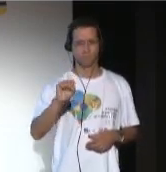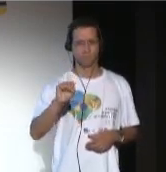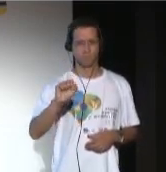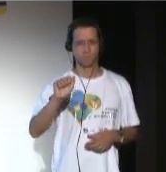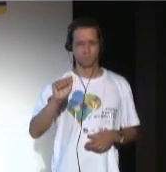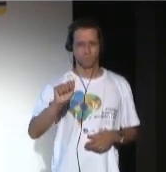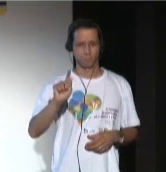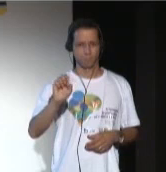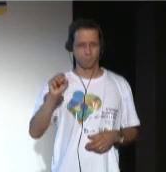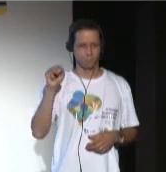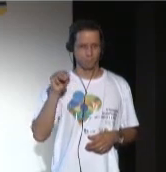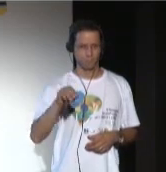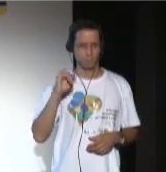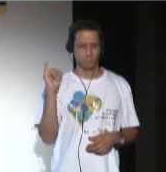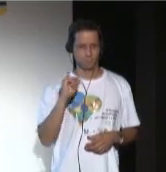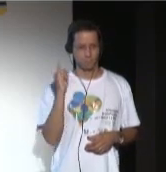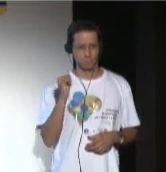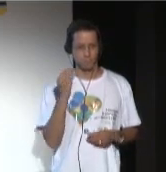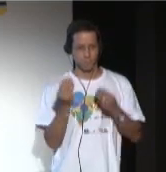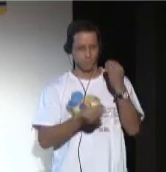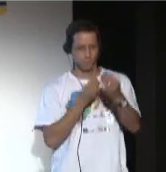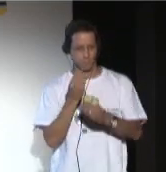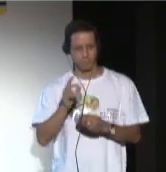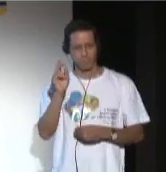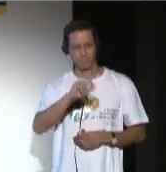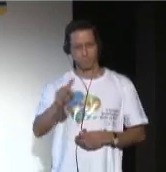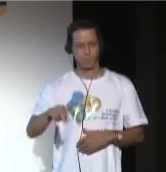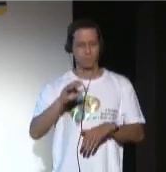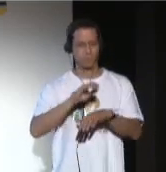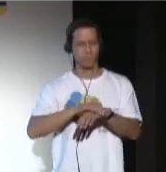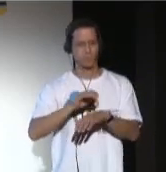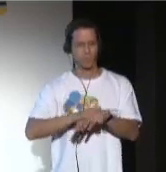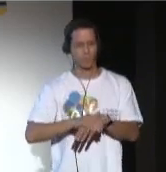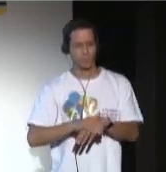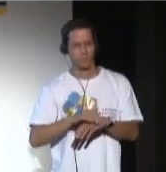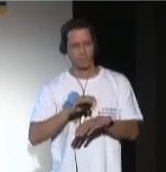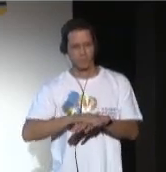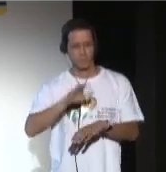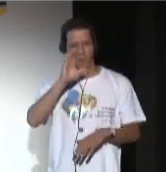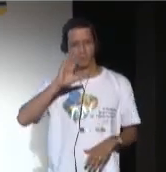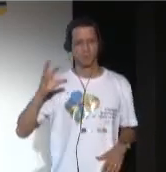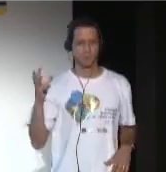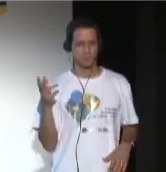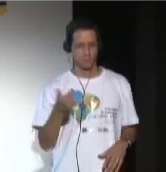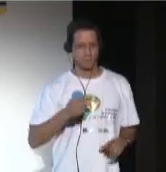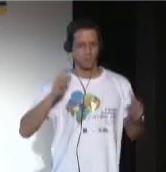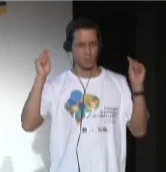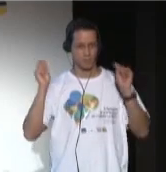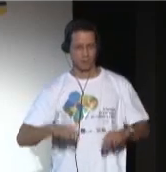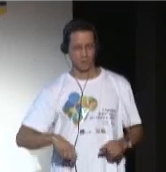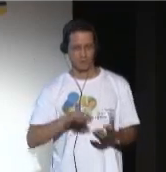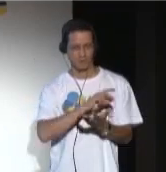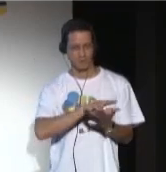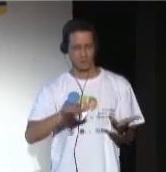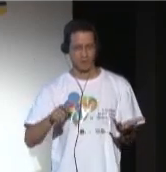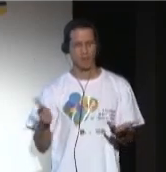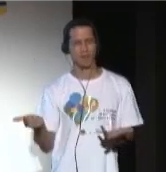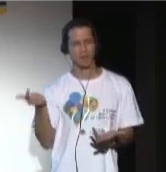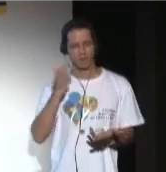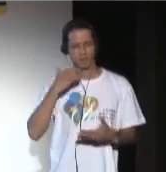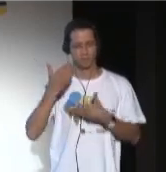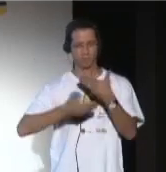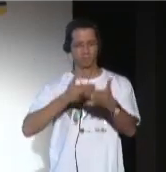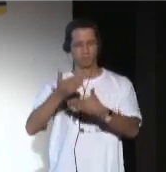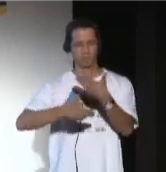ela vai entrar conforme os professores tenham mais e mais habilidades e competências, porque isso vai se tornar natural